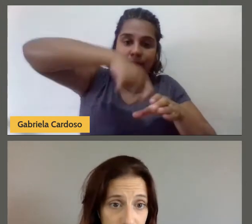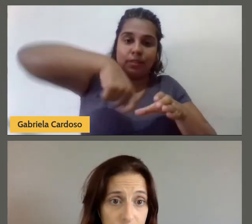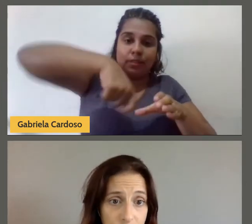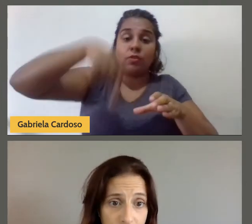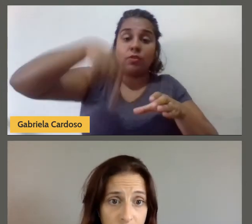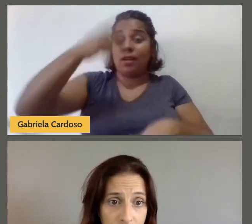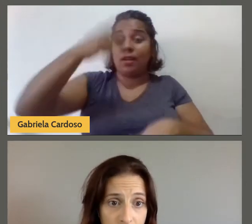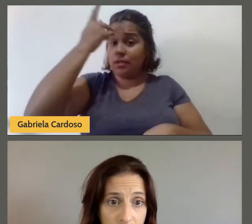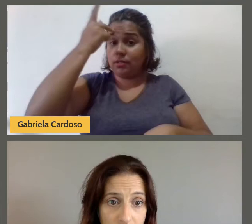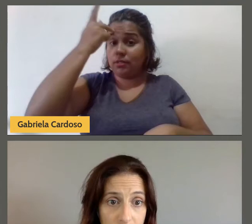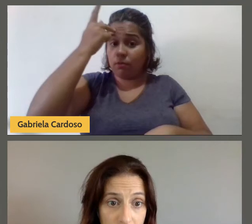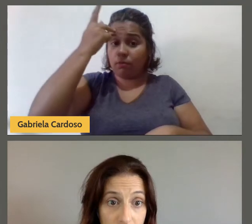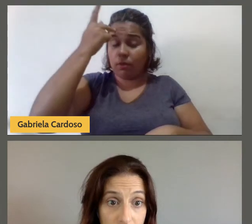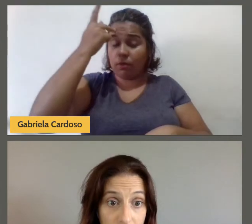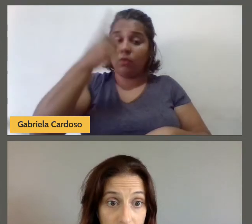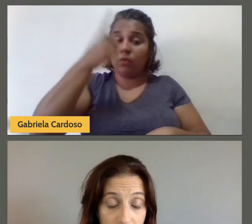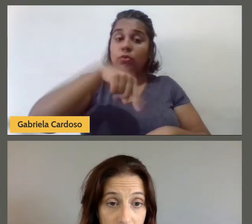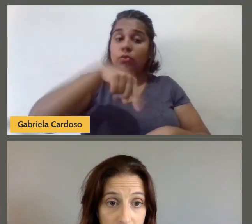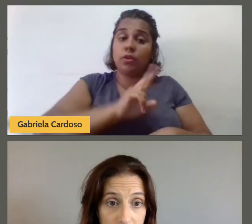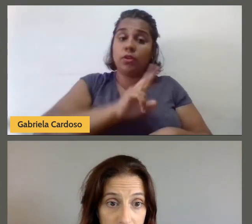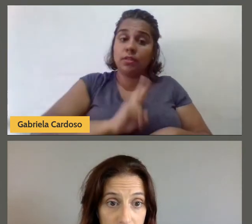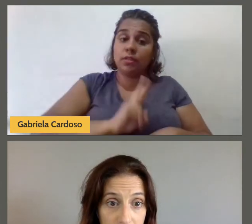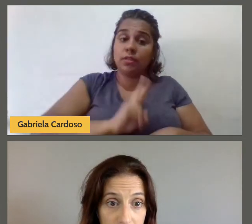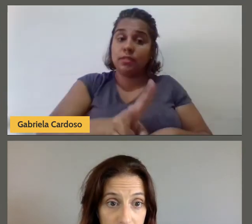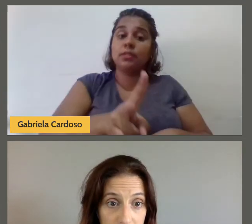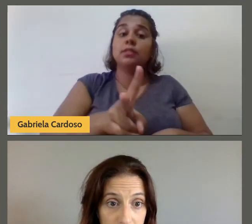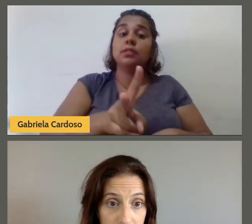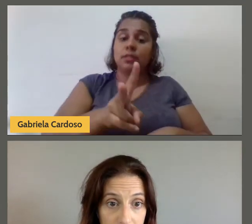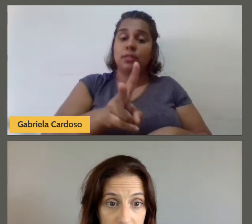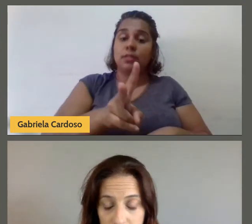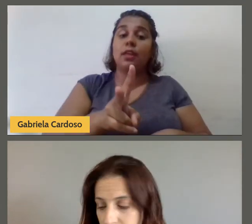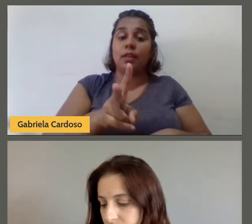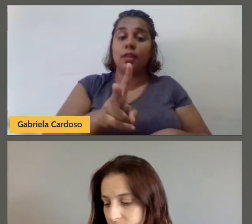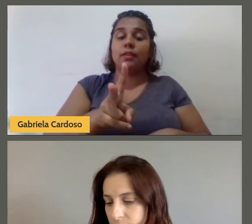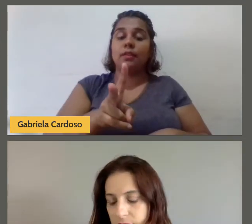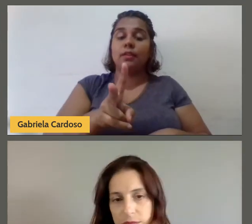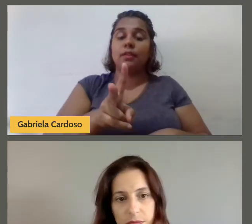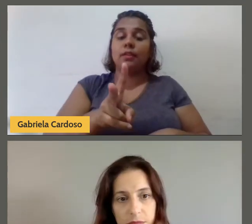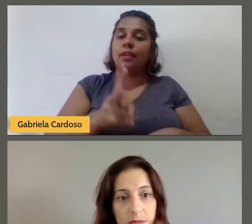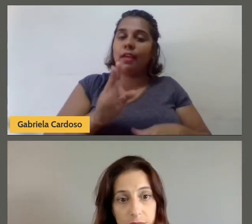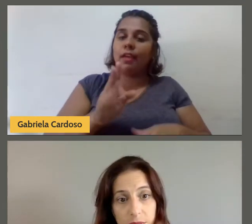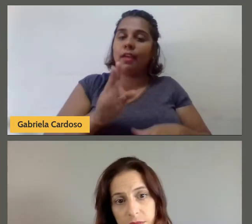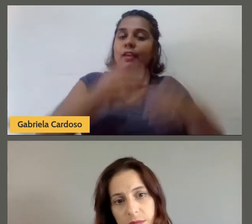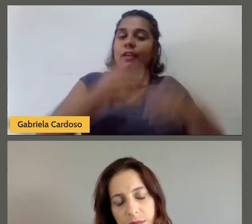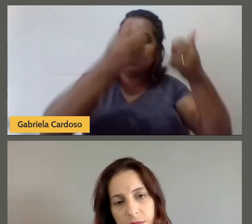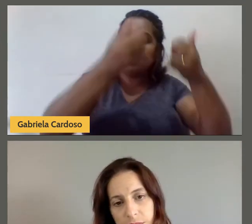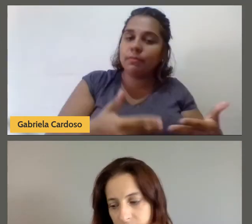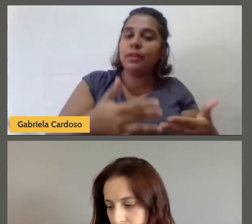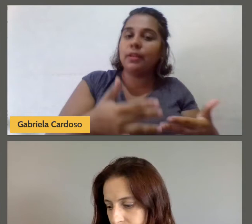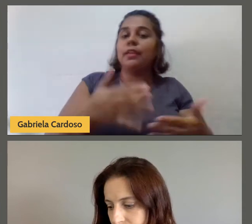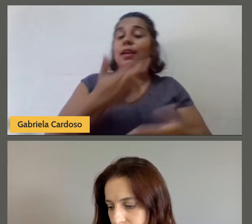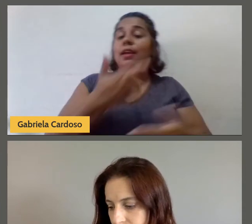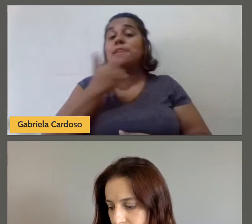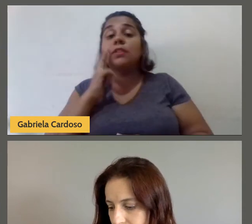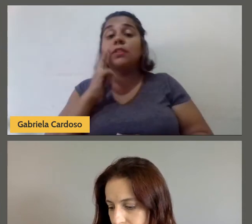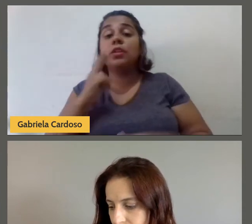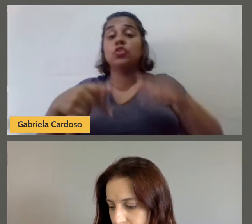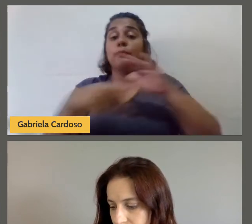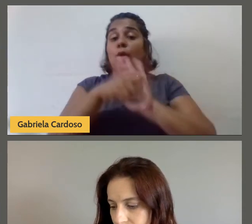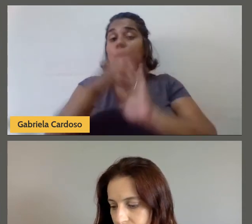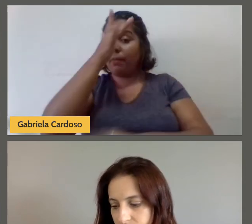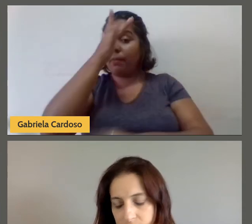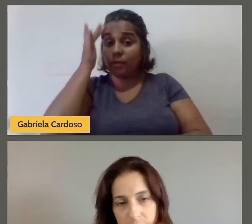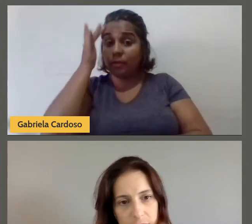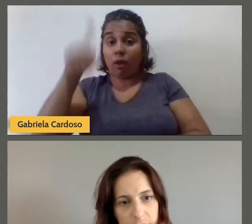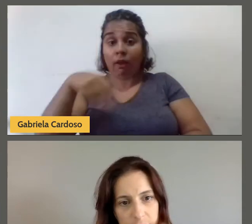e aí a gente está sempre elevando esse tema, né, das gastronomias de outras nacionalidades, restaurantes de imigrantes. A gente sempre pensa